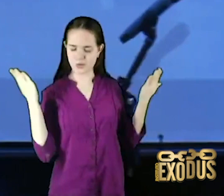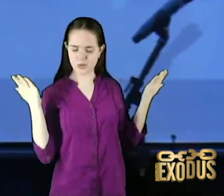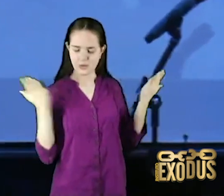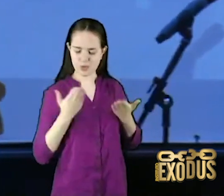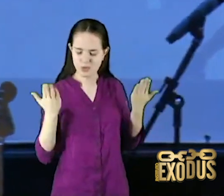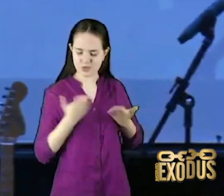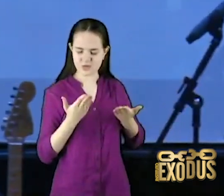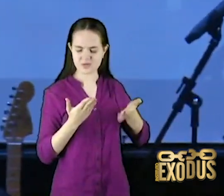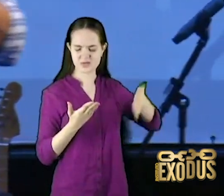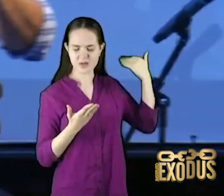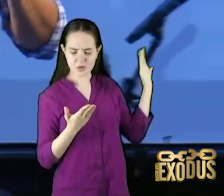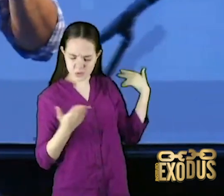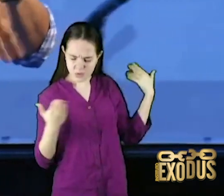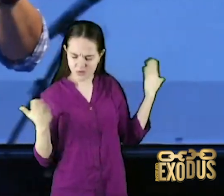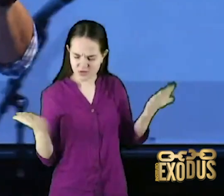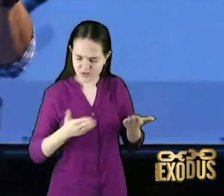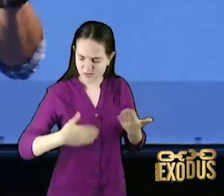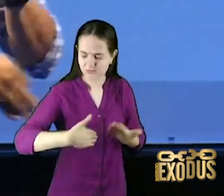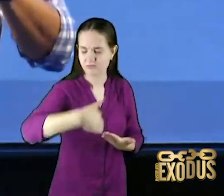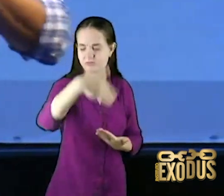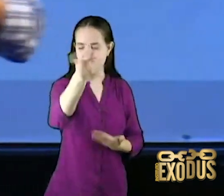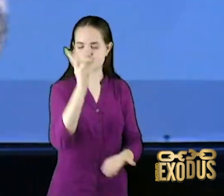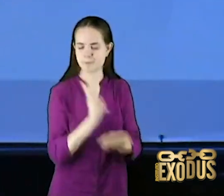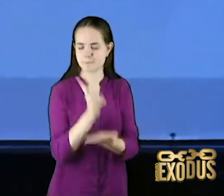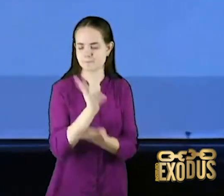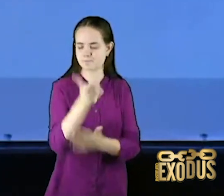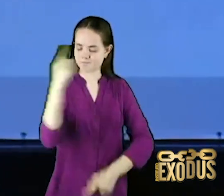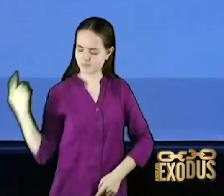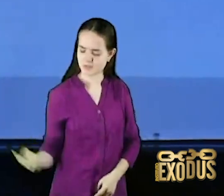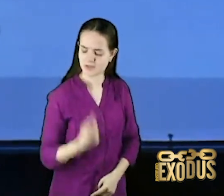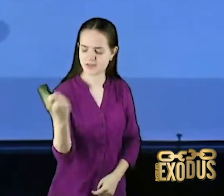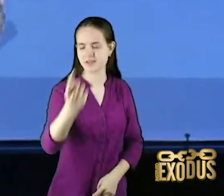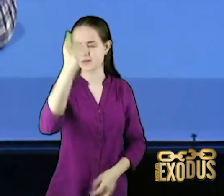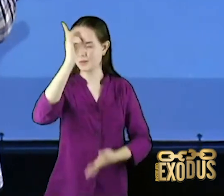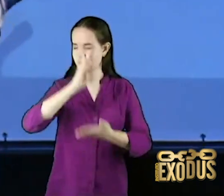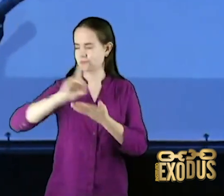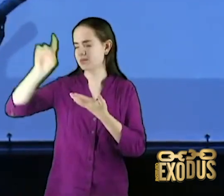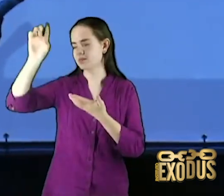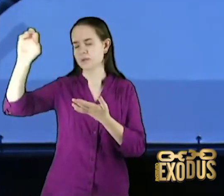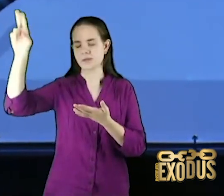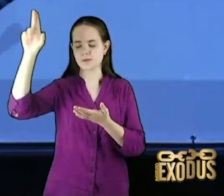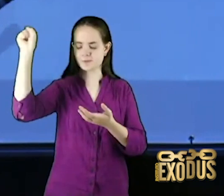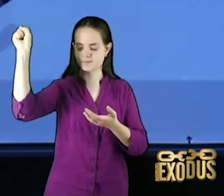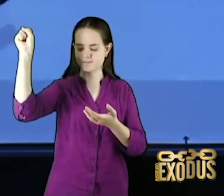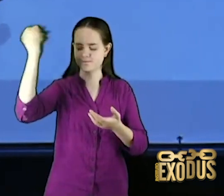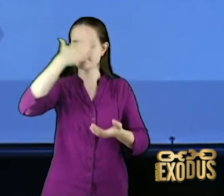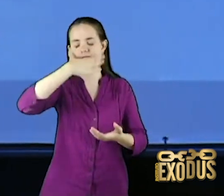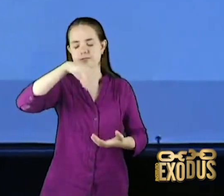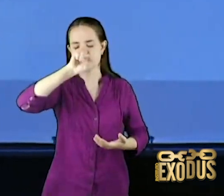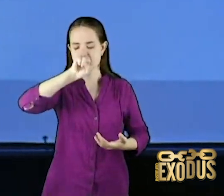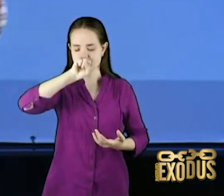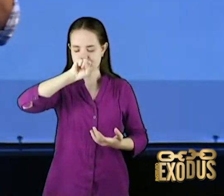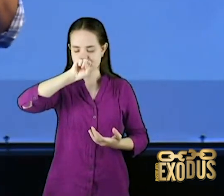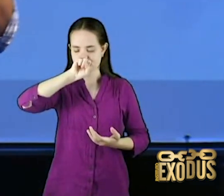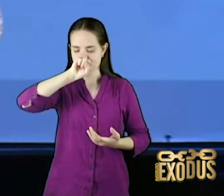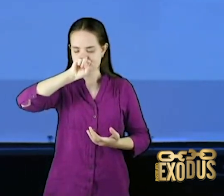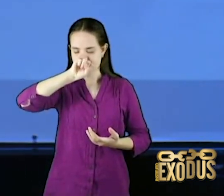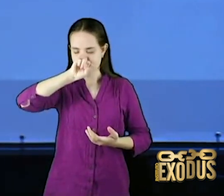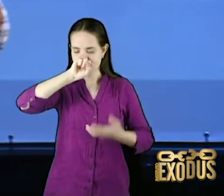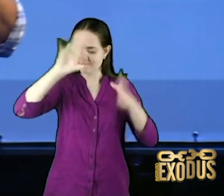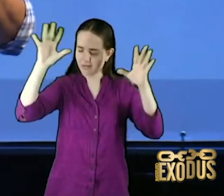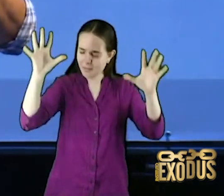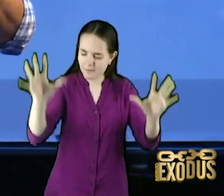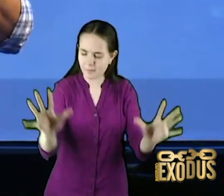do amanhã, e será para sempre o eterno. Pai, pega o